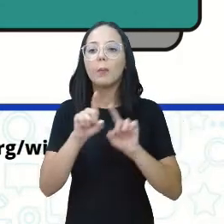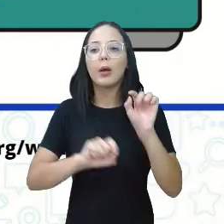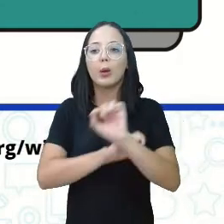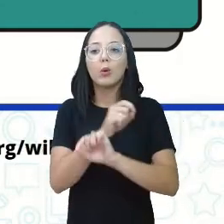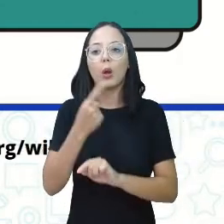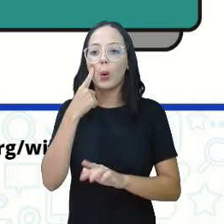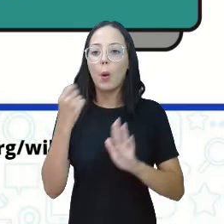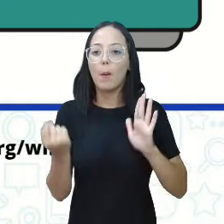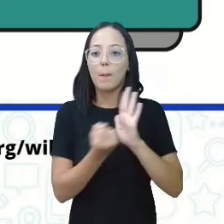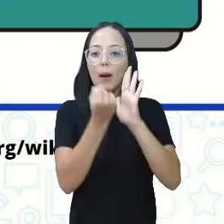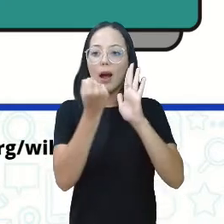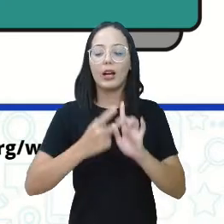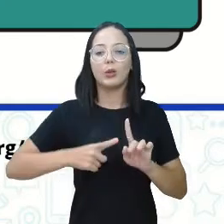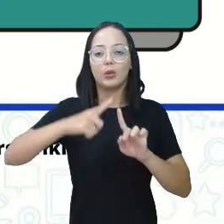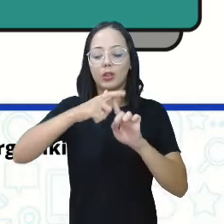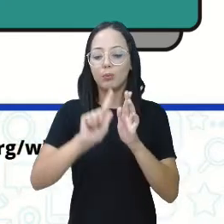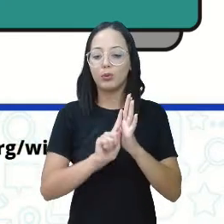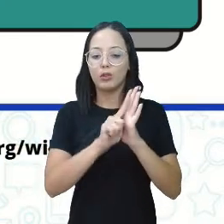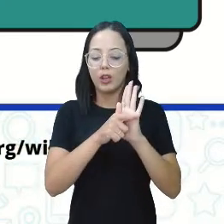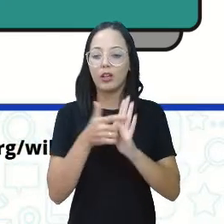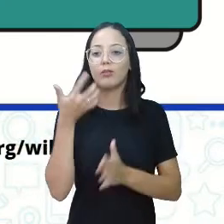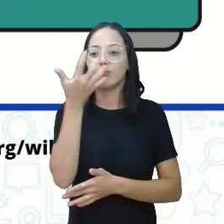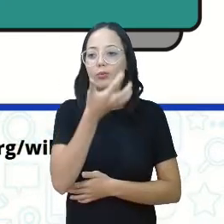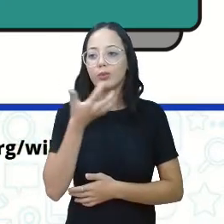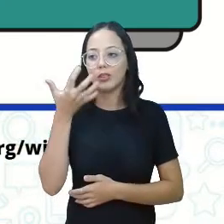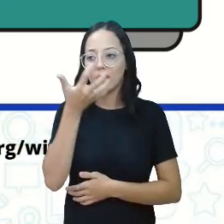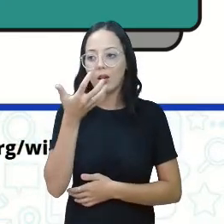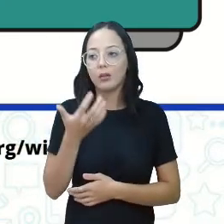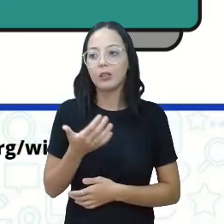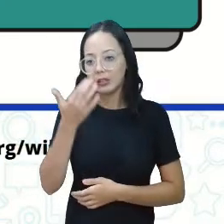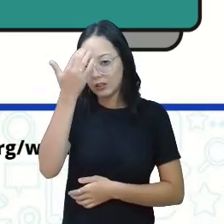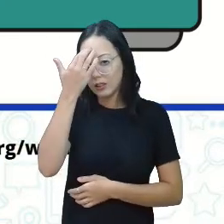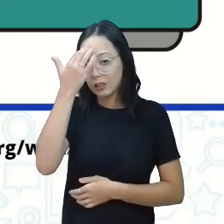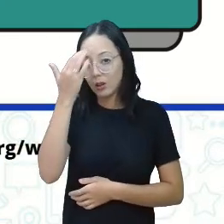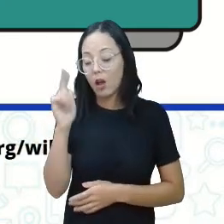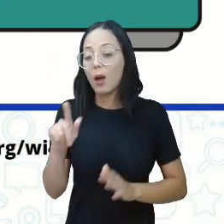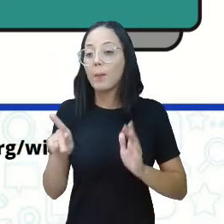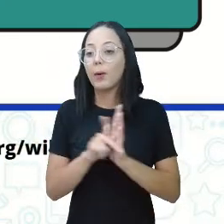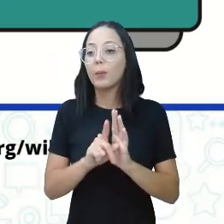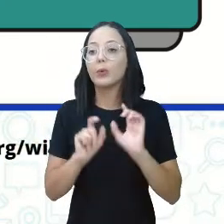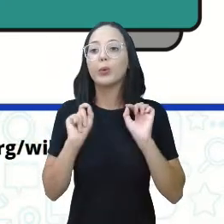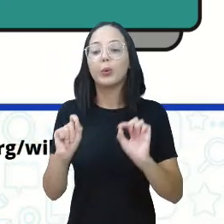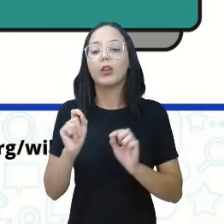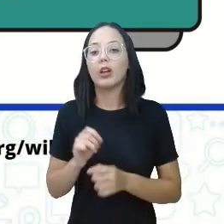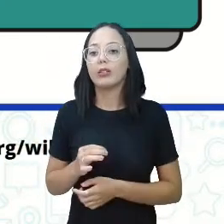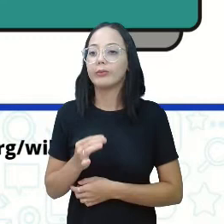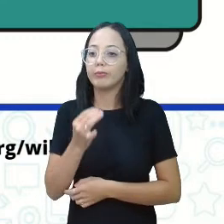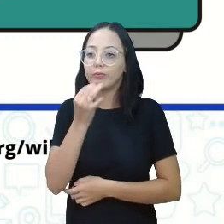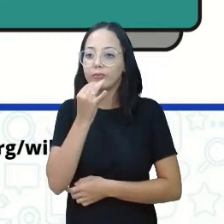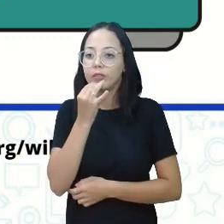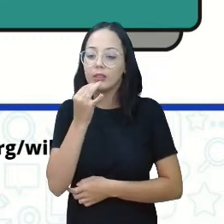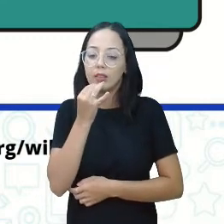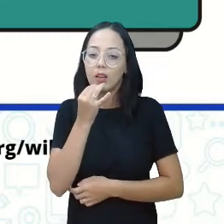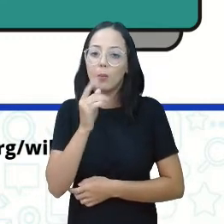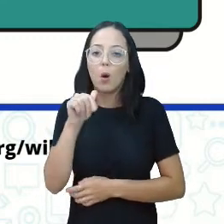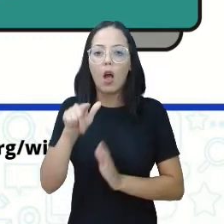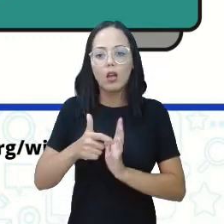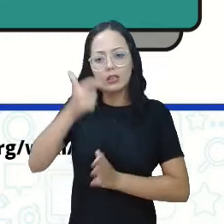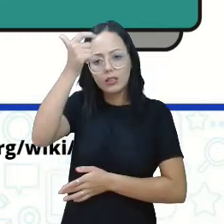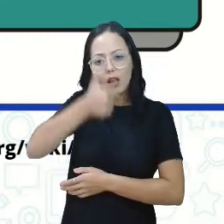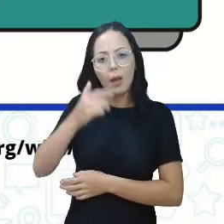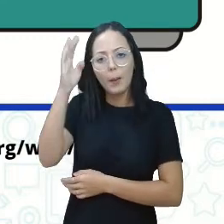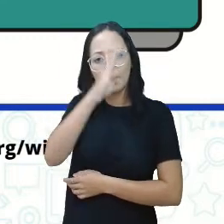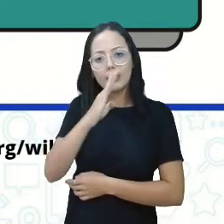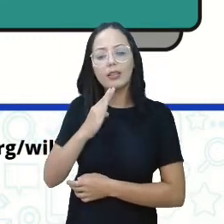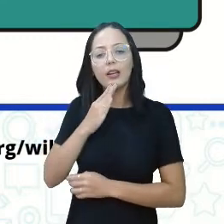das marcas desse gênero musical. Eles consideravam que ser